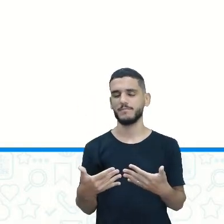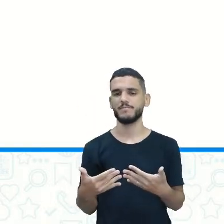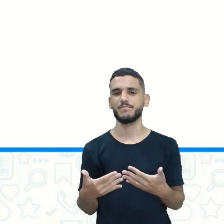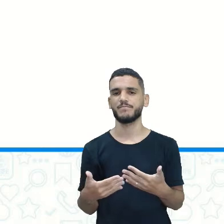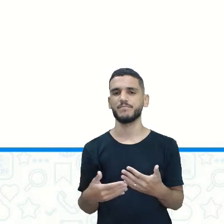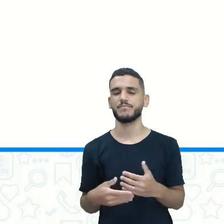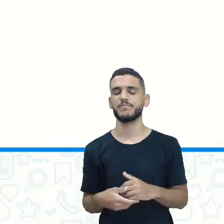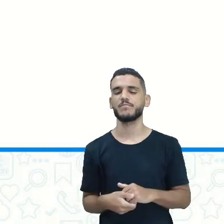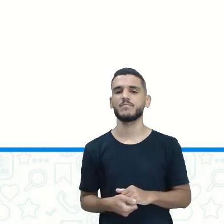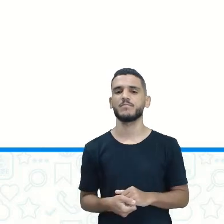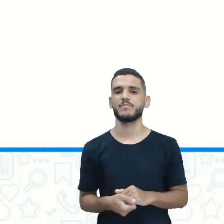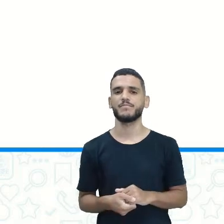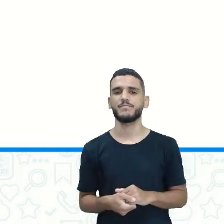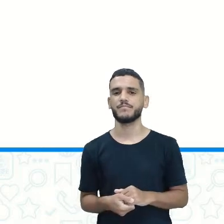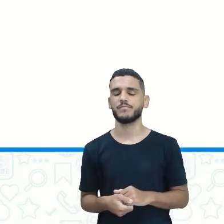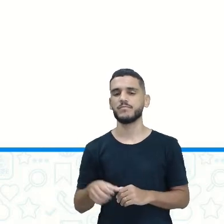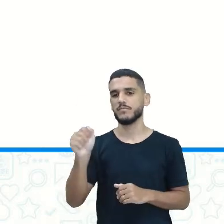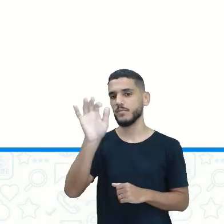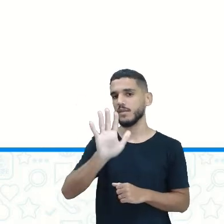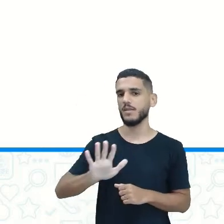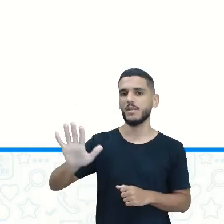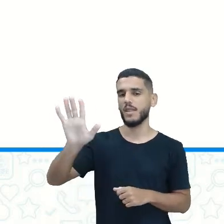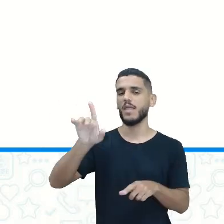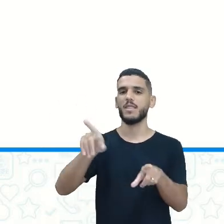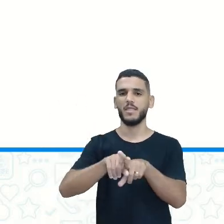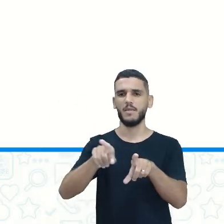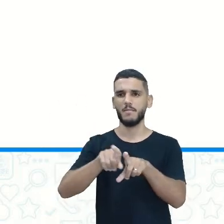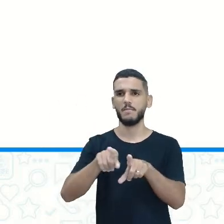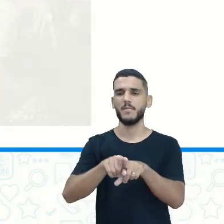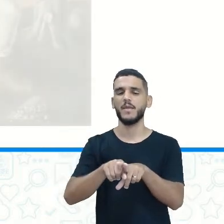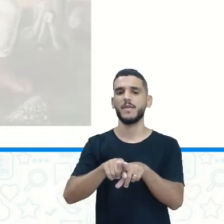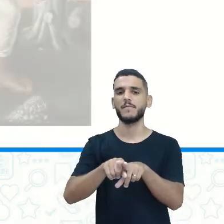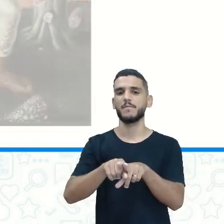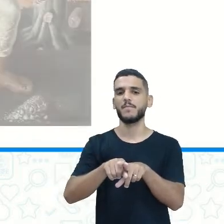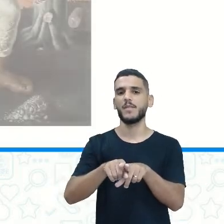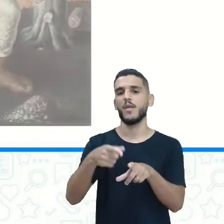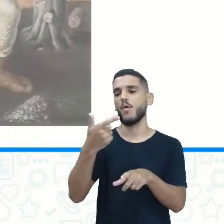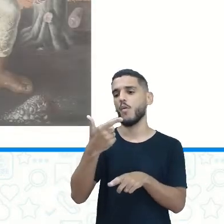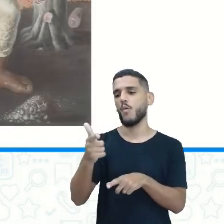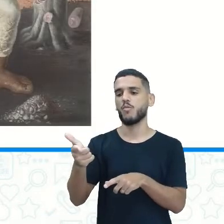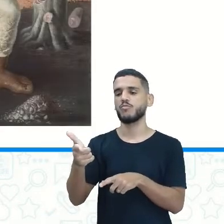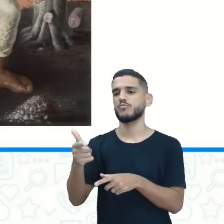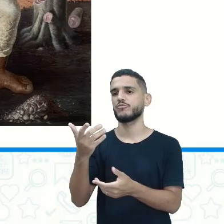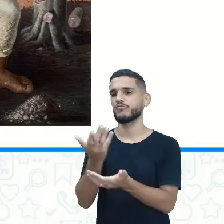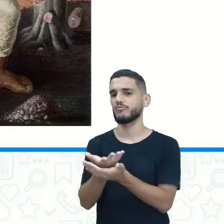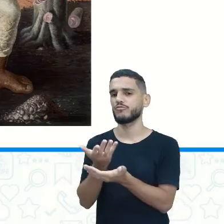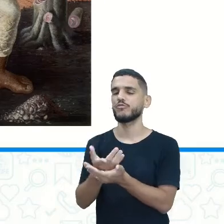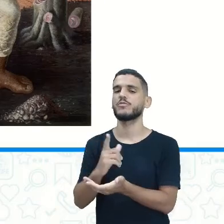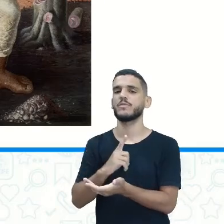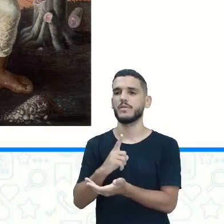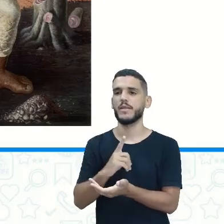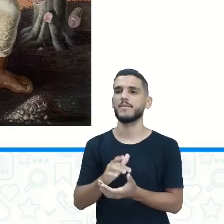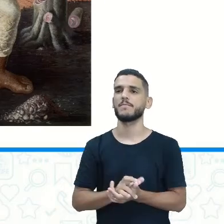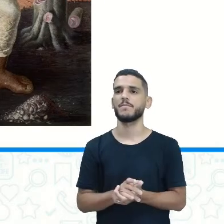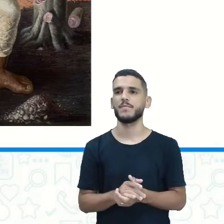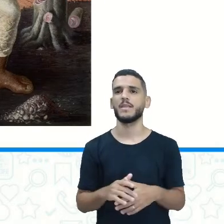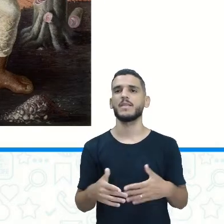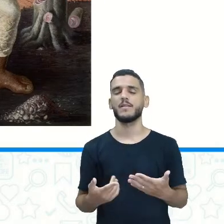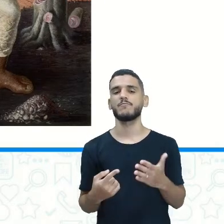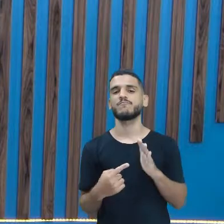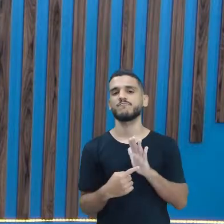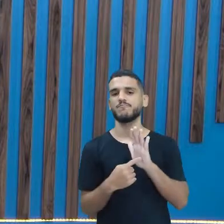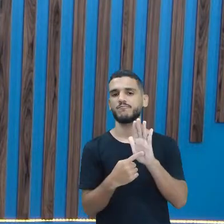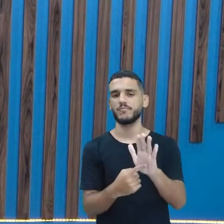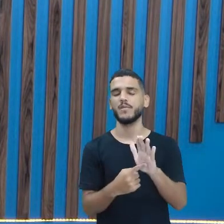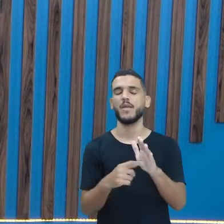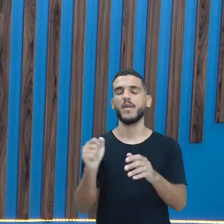que a paisagem também é estudada por outras ciências, inclusive pela arte? Então eu trouxe aqui, olha, algumas imagens